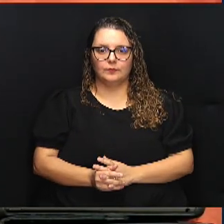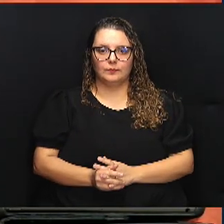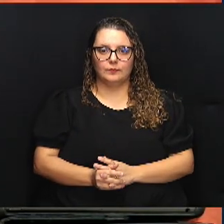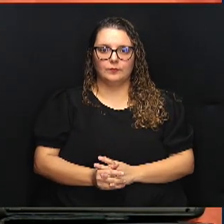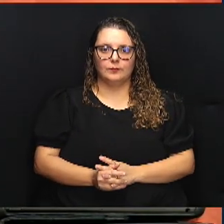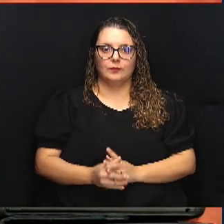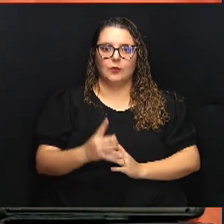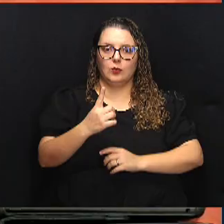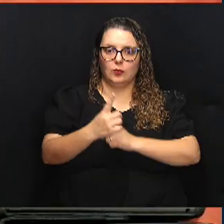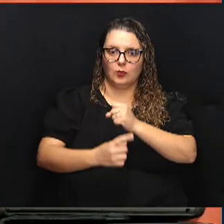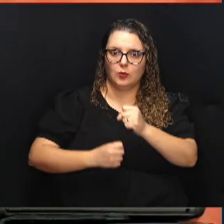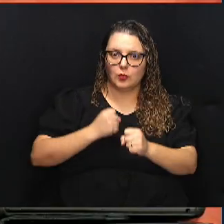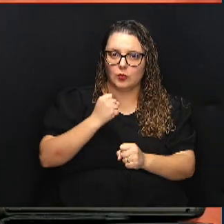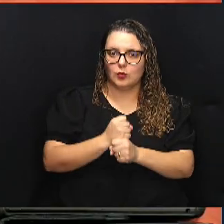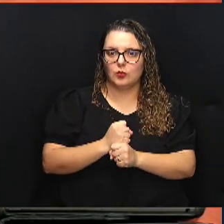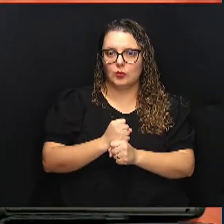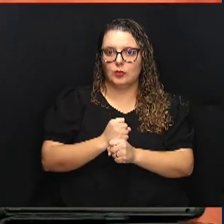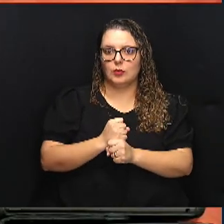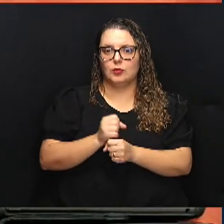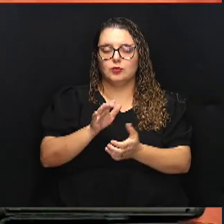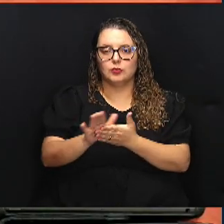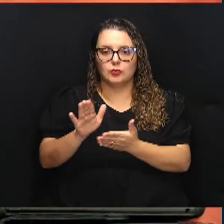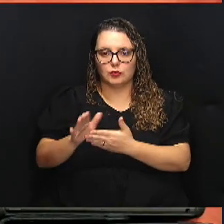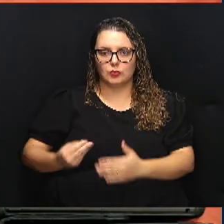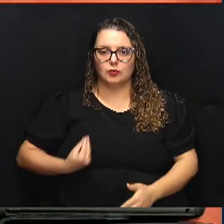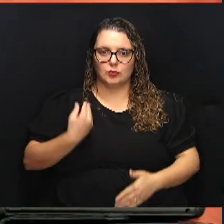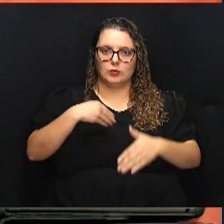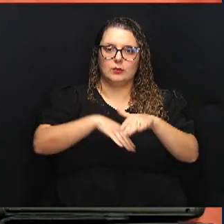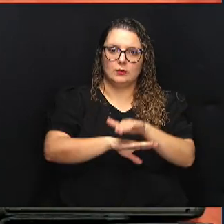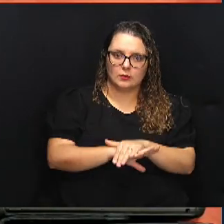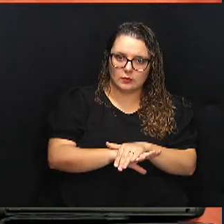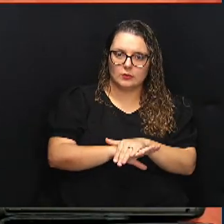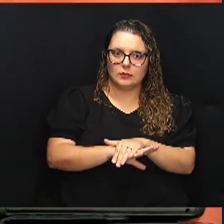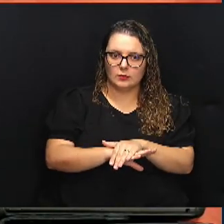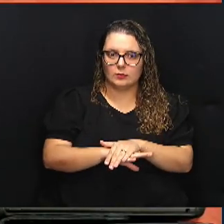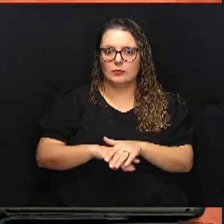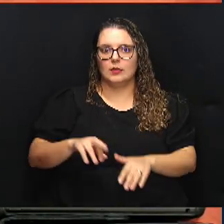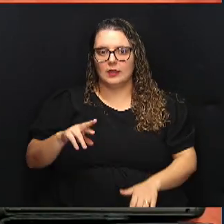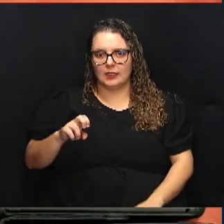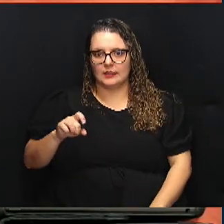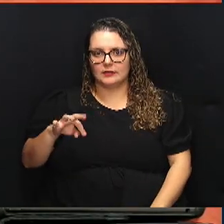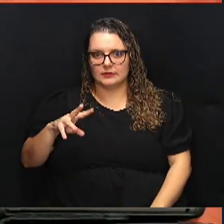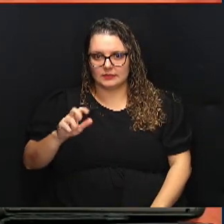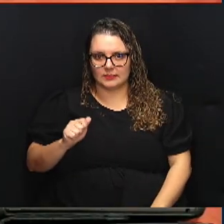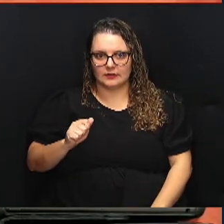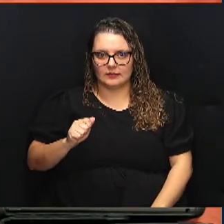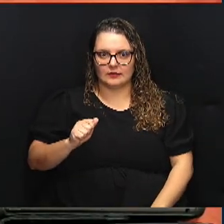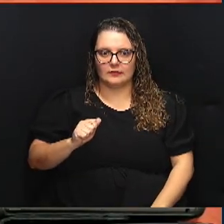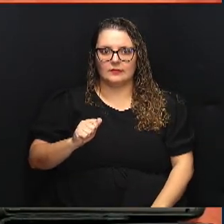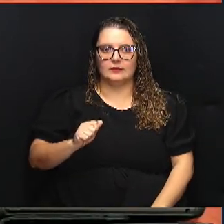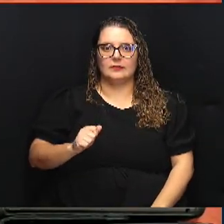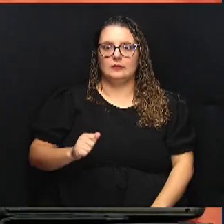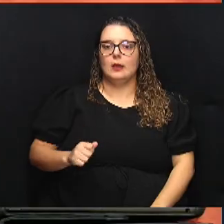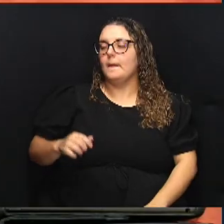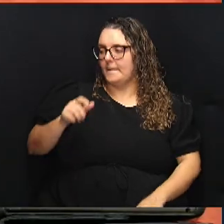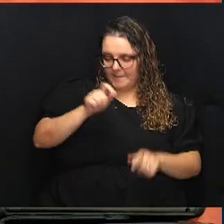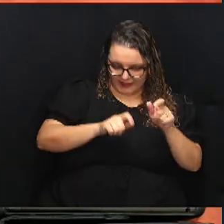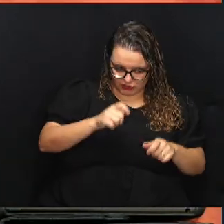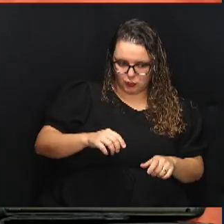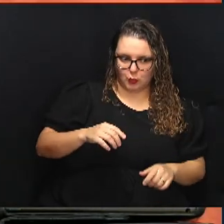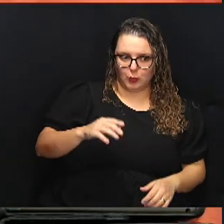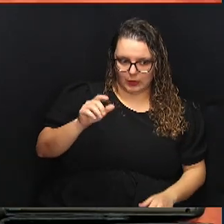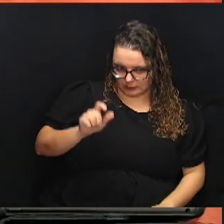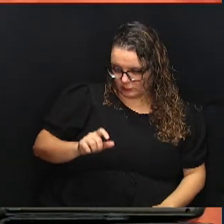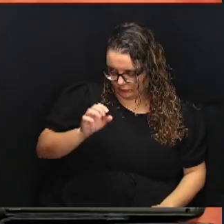1 ano do teu custo de vida guardado numa reserva de emergência. Pessoa física, você disse. Pessoa física. Concordo, 100%. Uhum. Então,